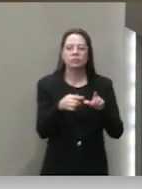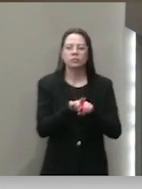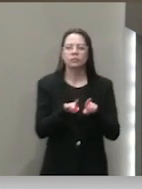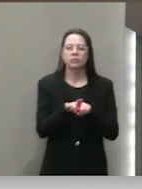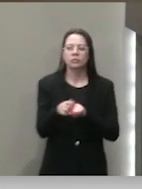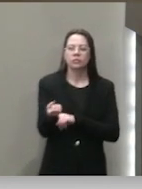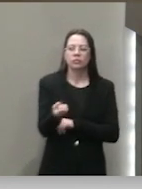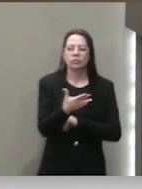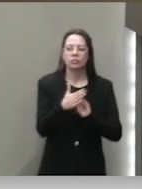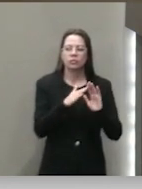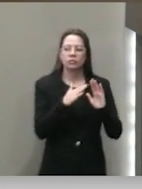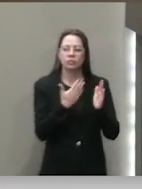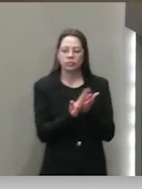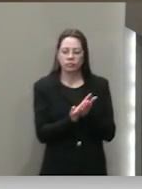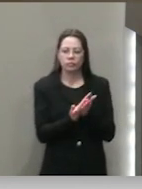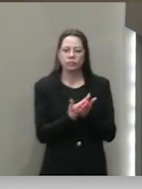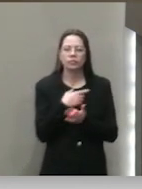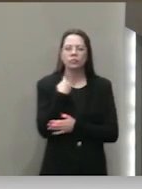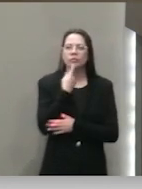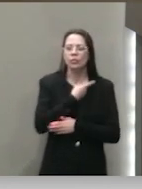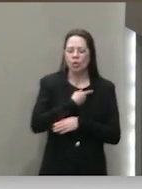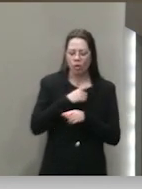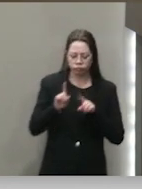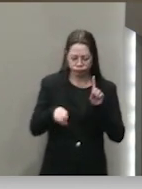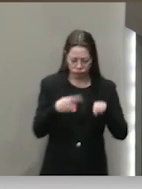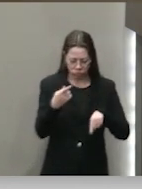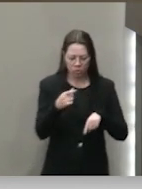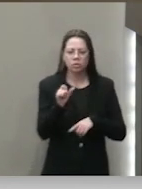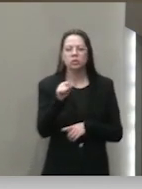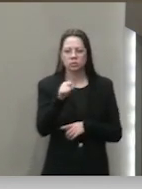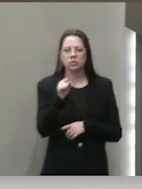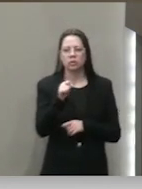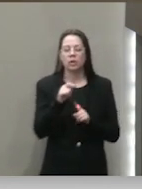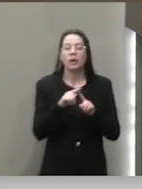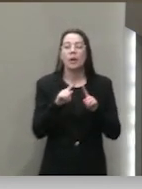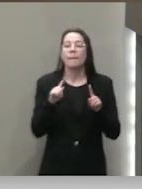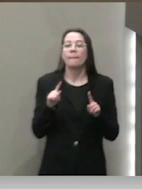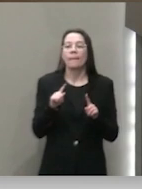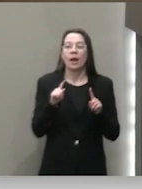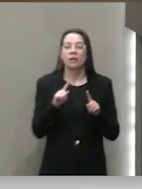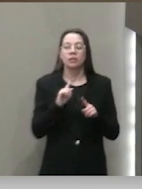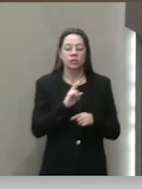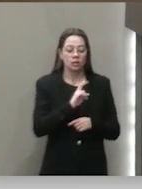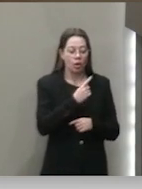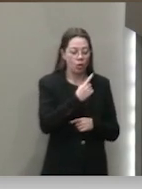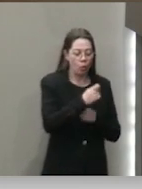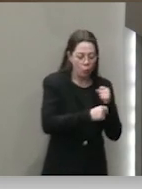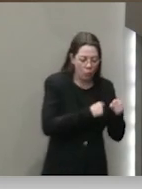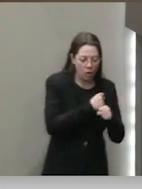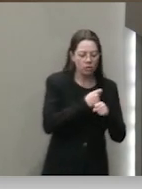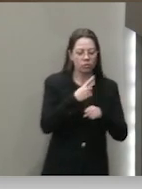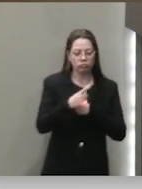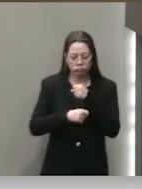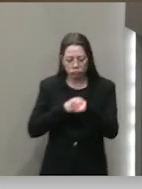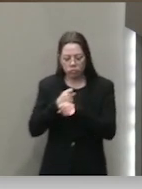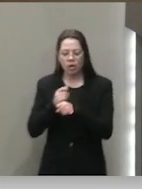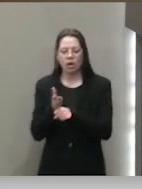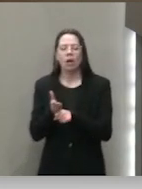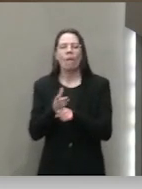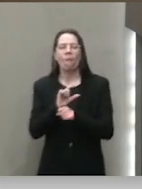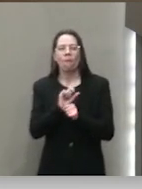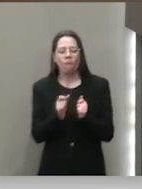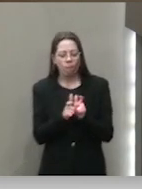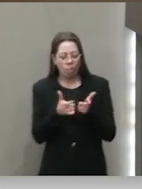nova escola. Nós avançamos, sim, avançamos. Cada ano se avança um pouquinho mais.